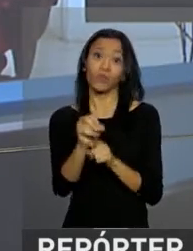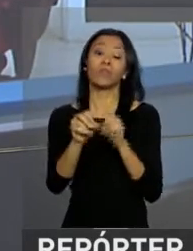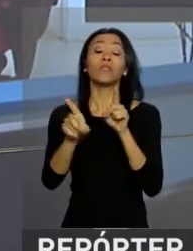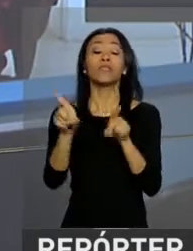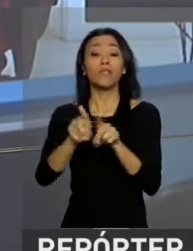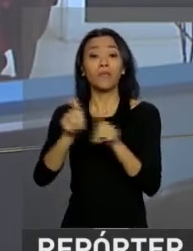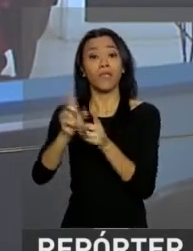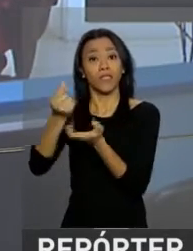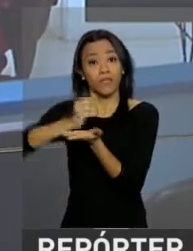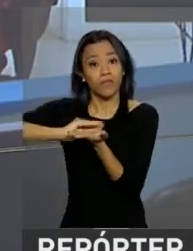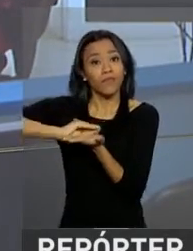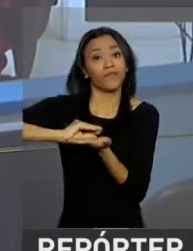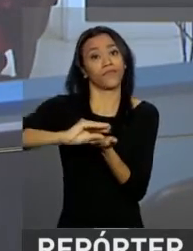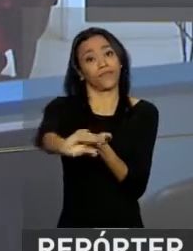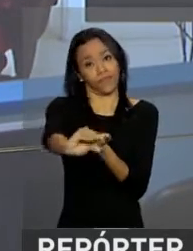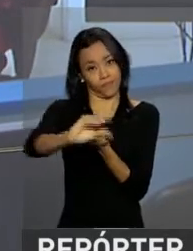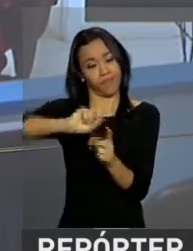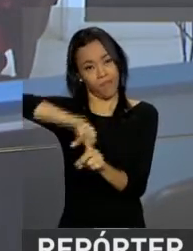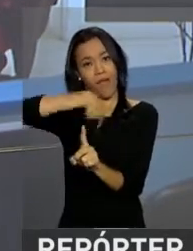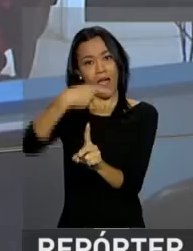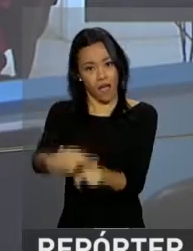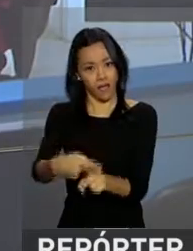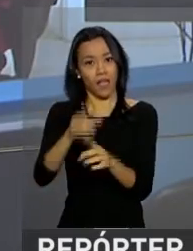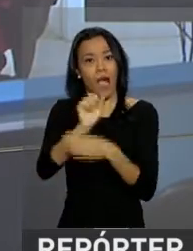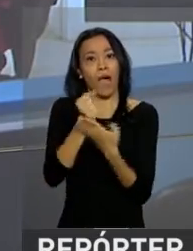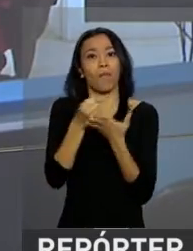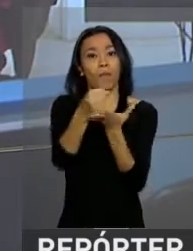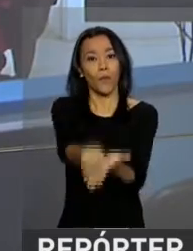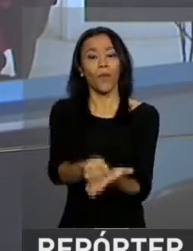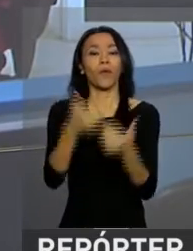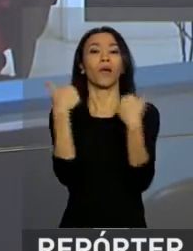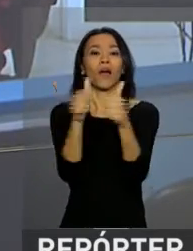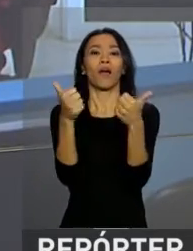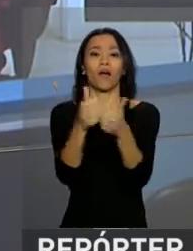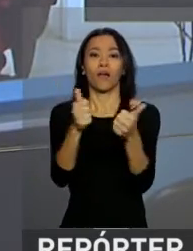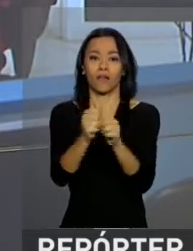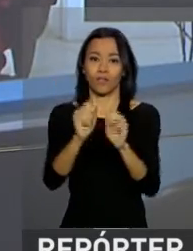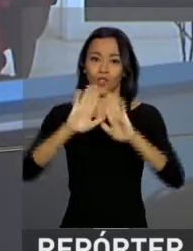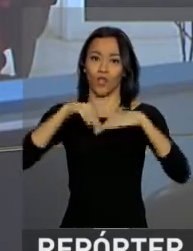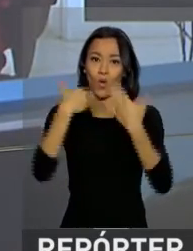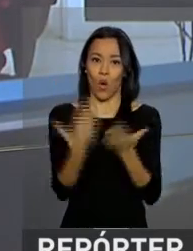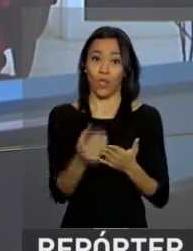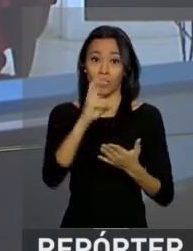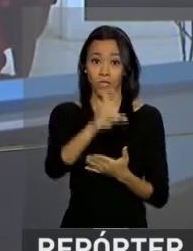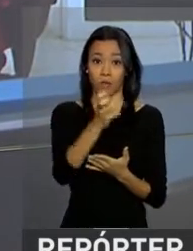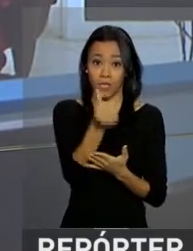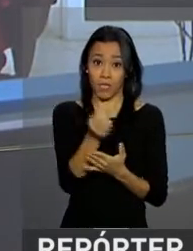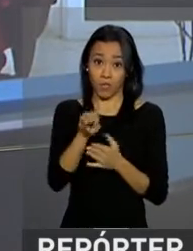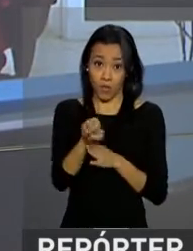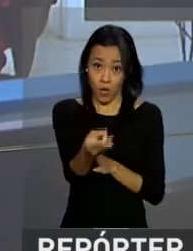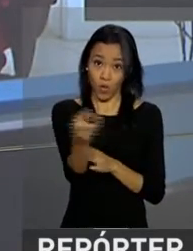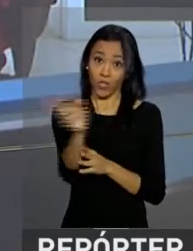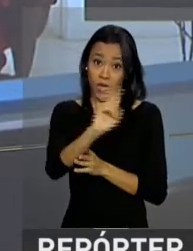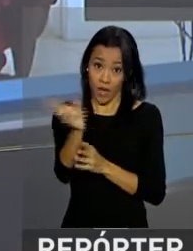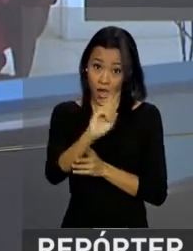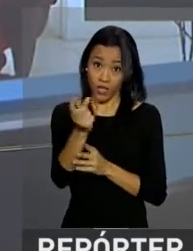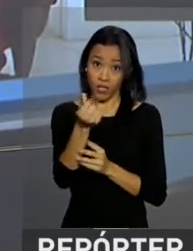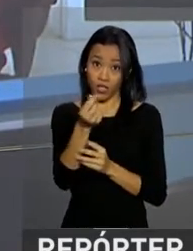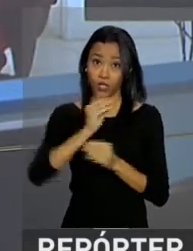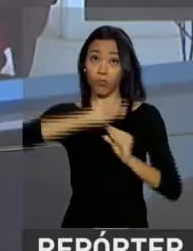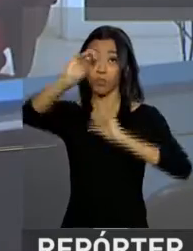transferiu mais uma parcela do programa nacional de apoio ao transporte escolar são 56 milhões de reais nas contas dos